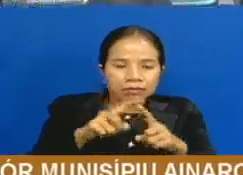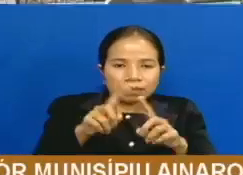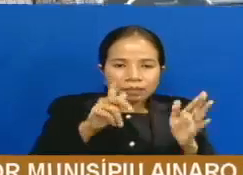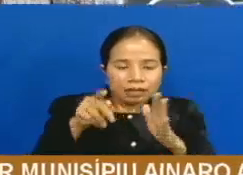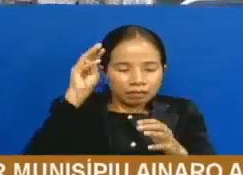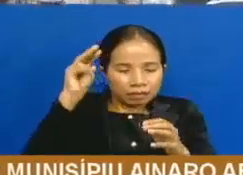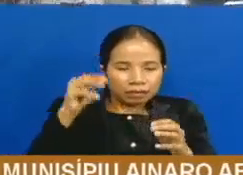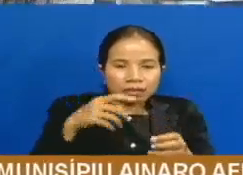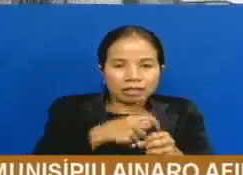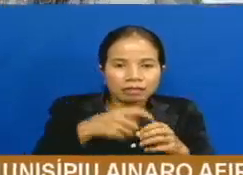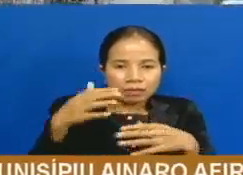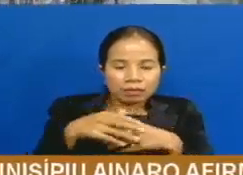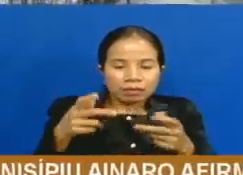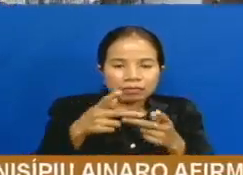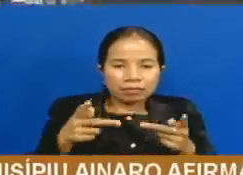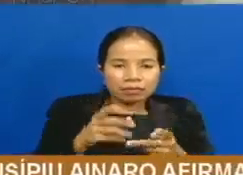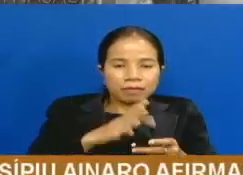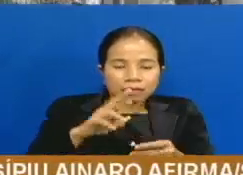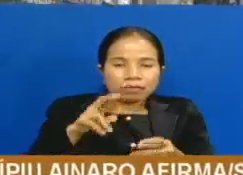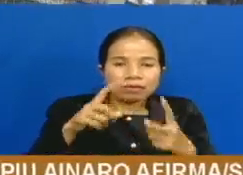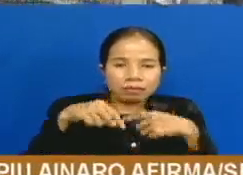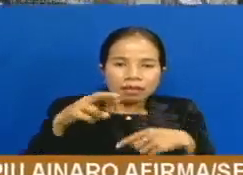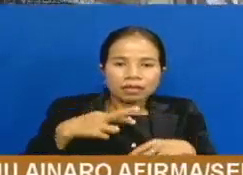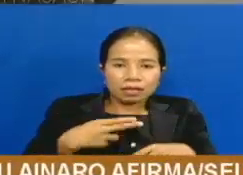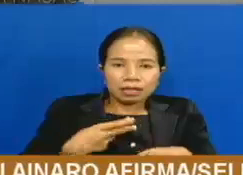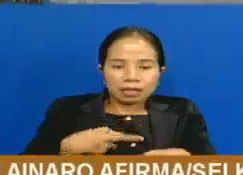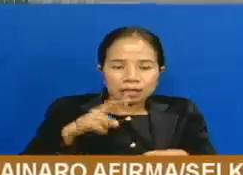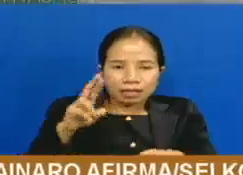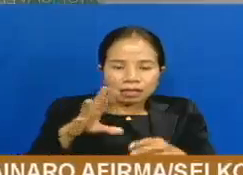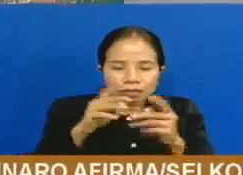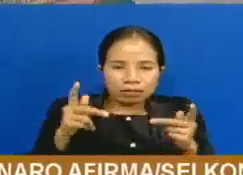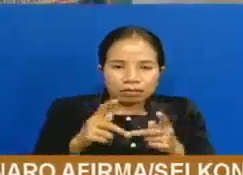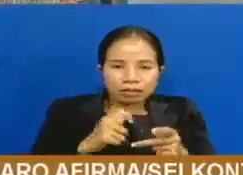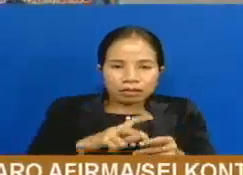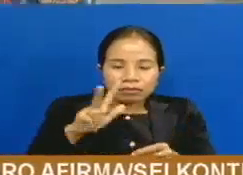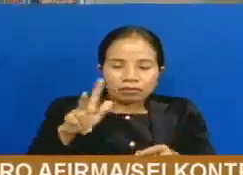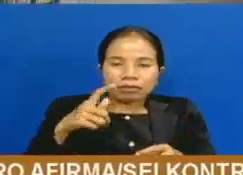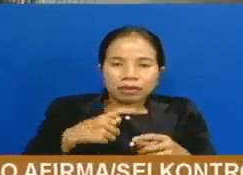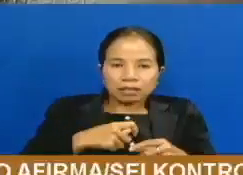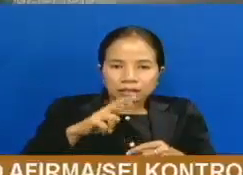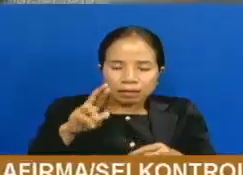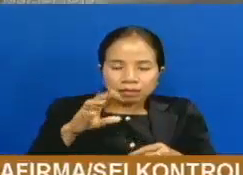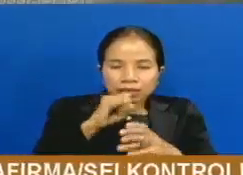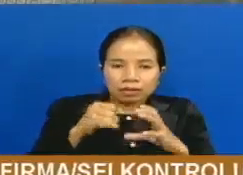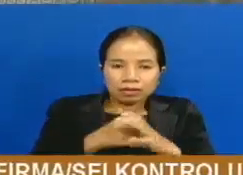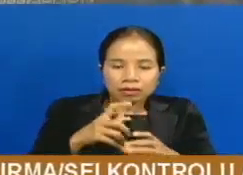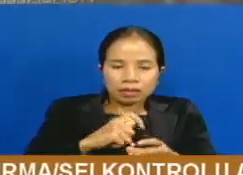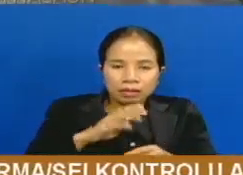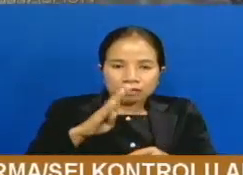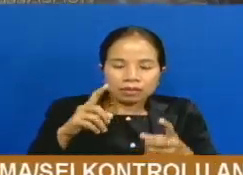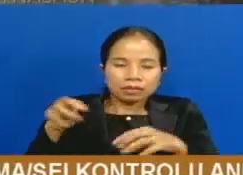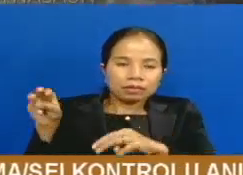tempu badak se muda terminal Becora Bahera, nomo se muda terminal Tasitolu Batibar, inclui terminal Tebesi